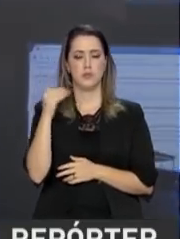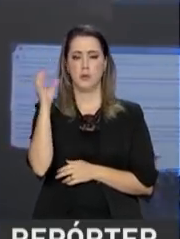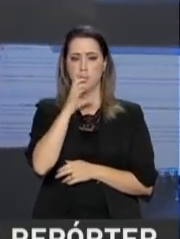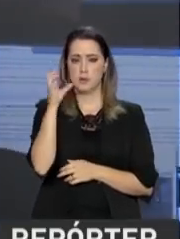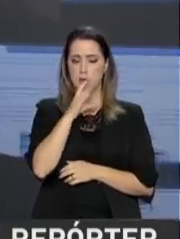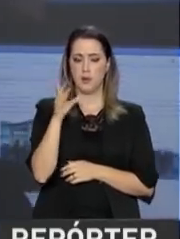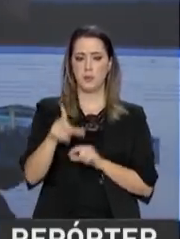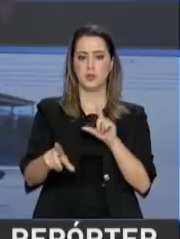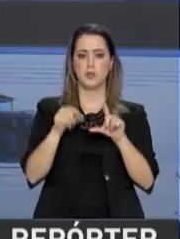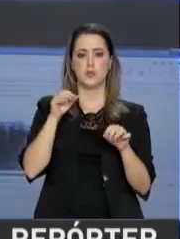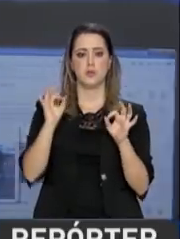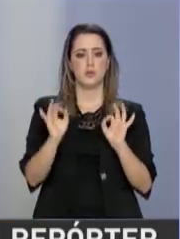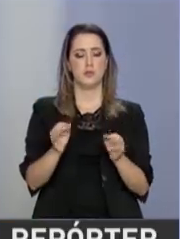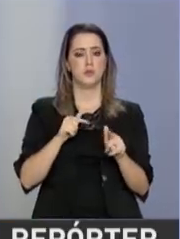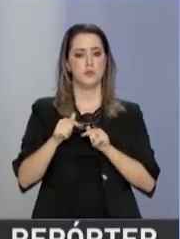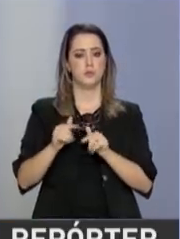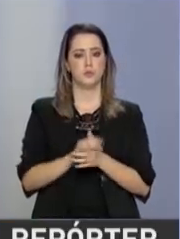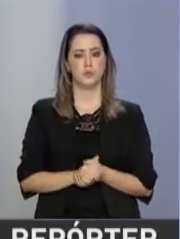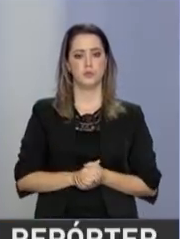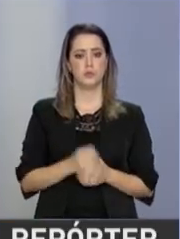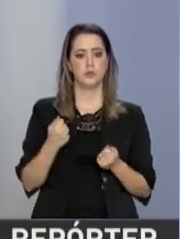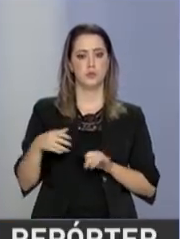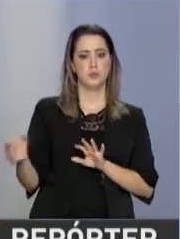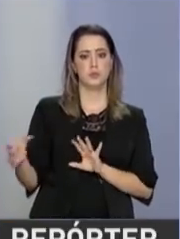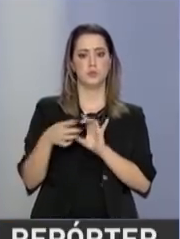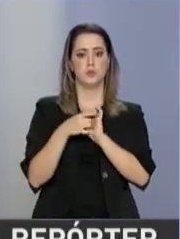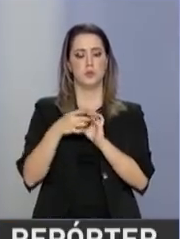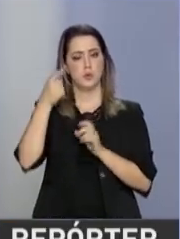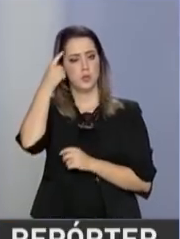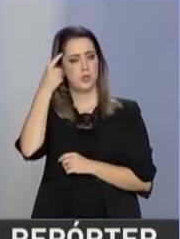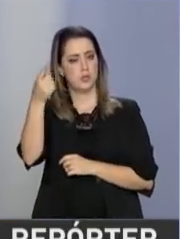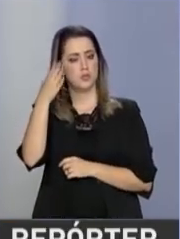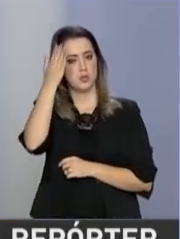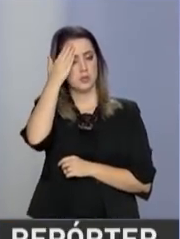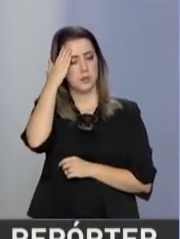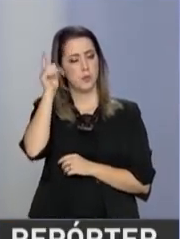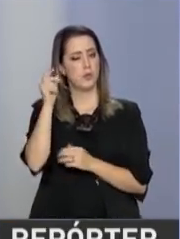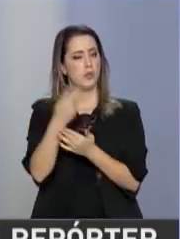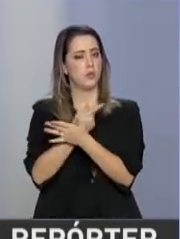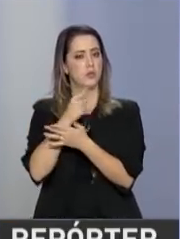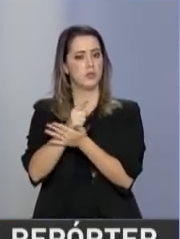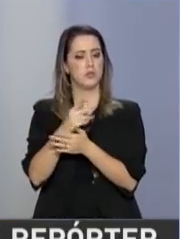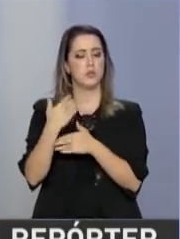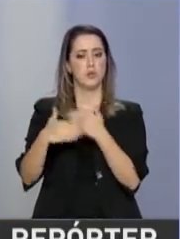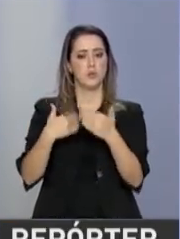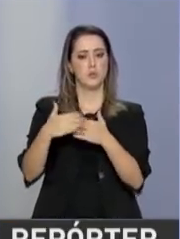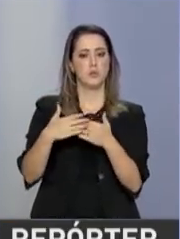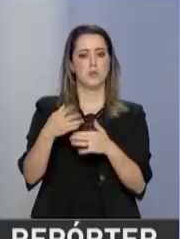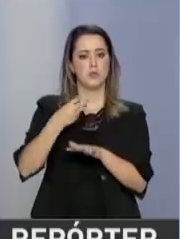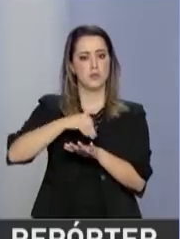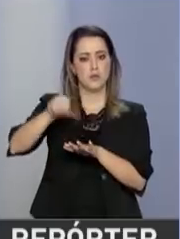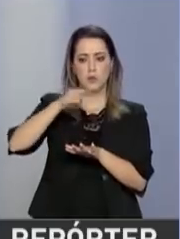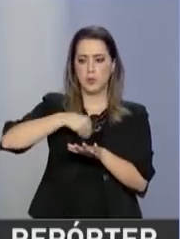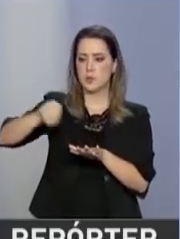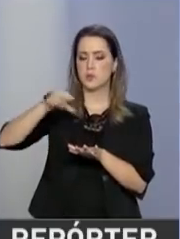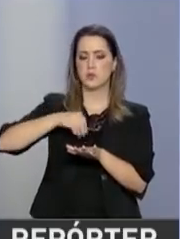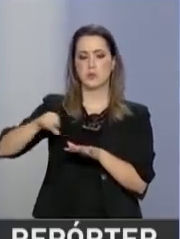a tomada de medidas tem que fazer a integração da inteligência saber o que está acontecendo e um passar informação piloto para combater esses